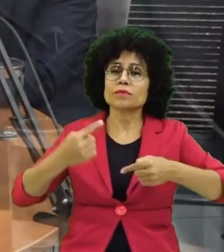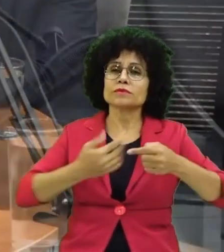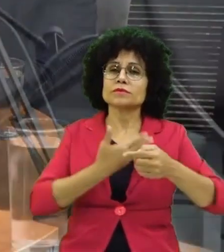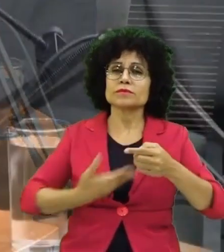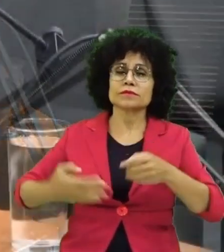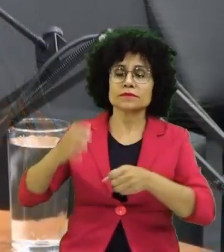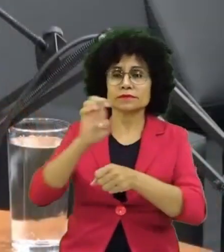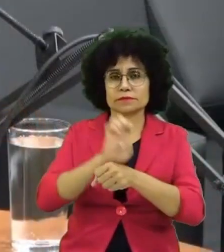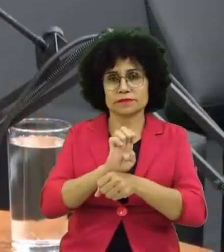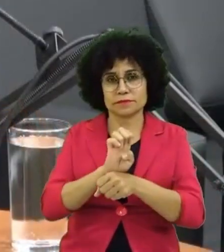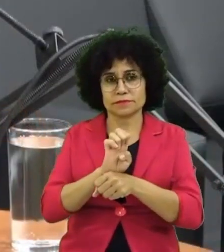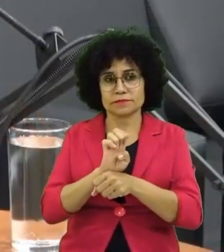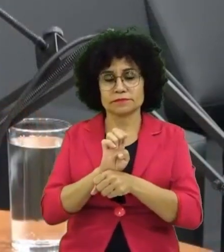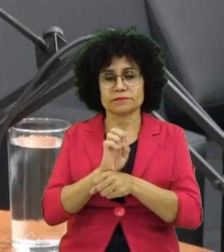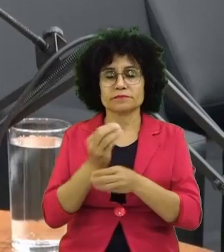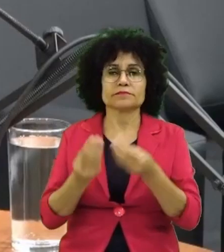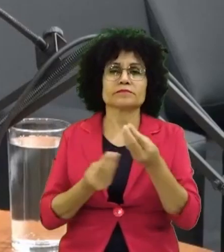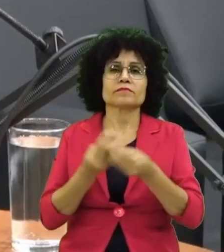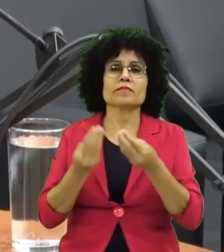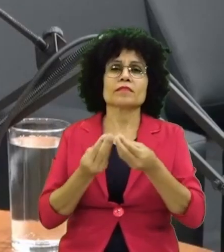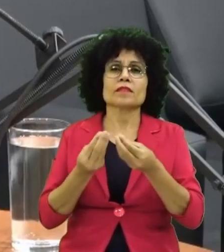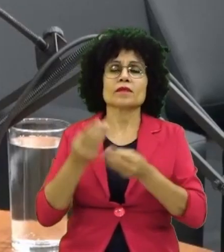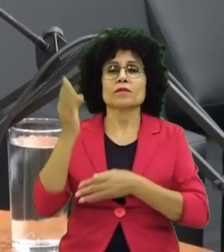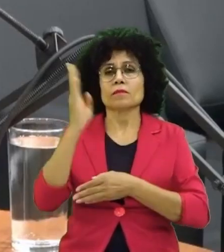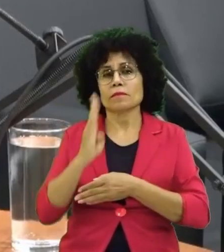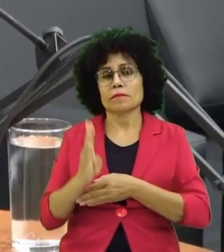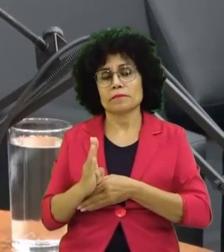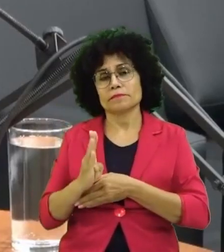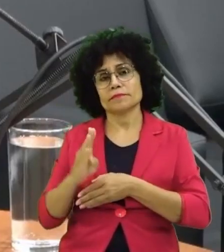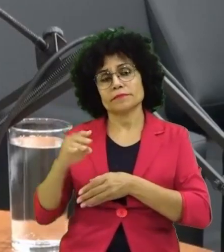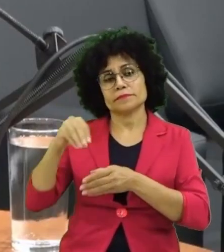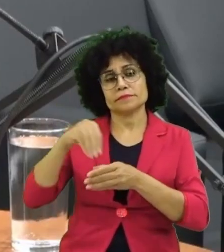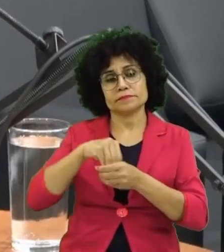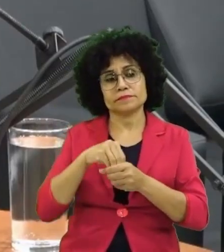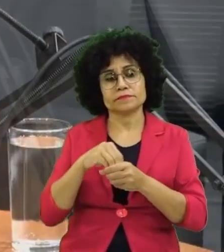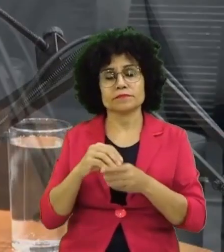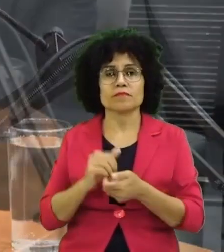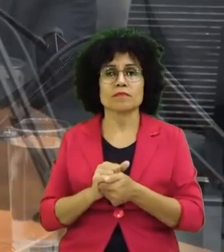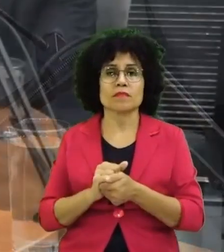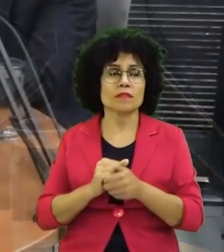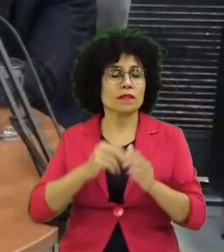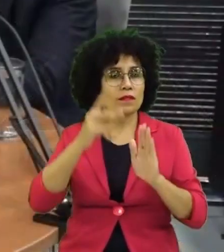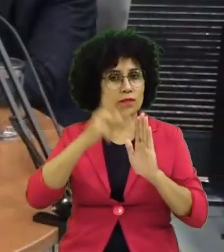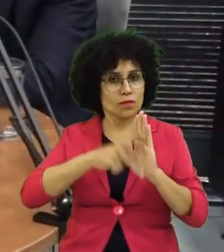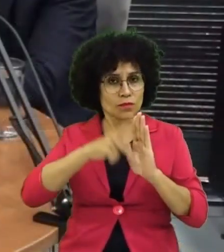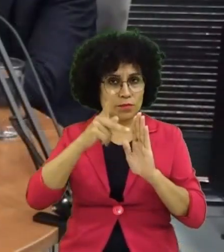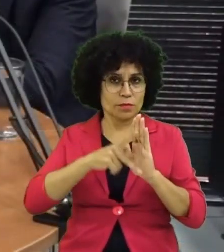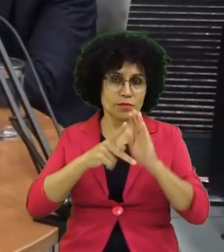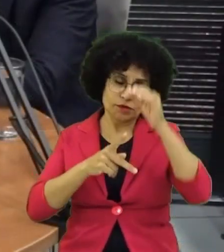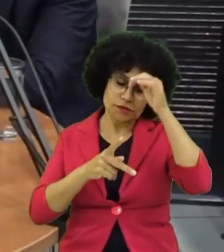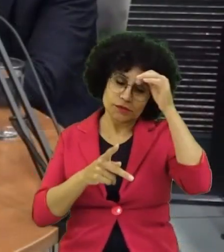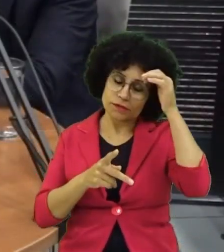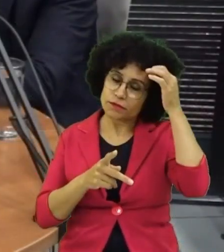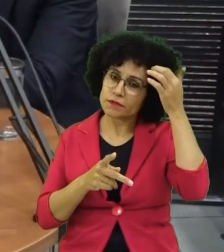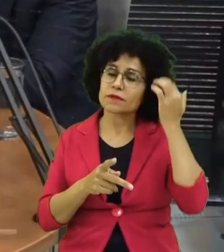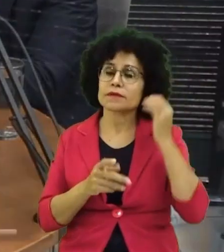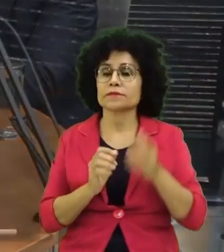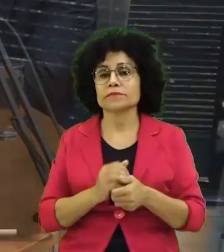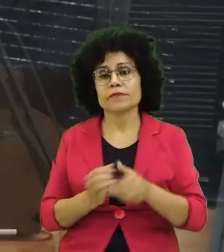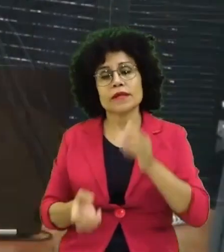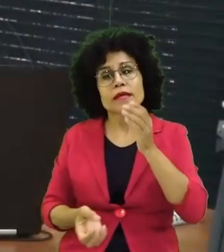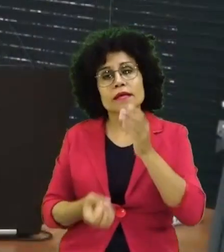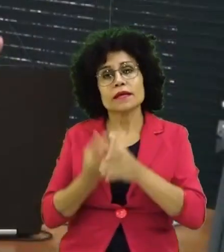também a nível de Brasil, né? Então, o projeto que nós falamos desde o início, que é a construção